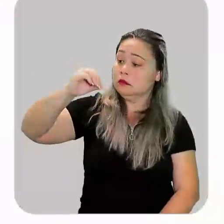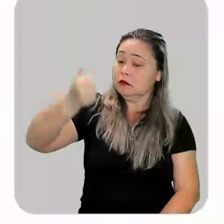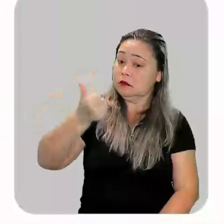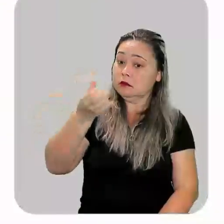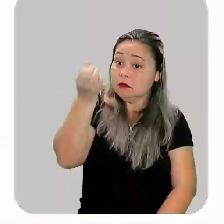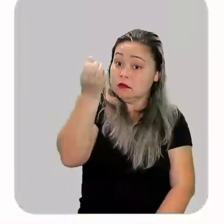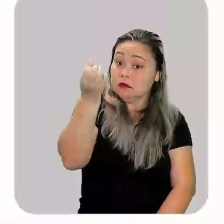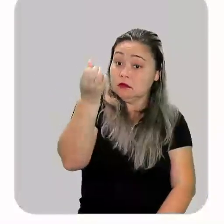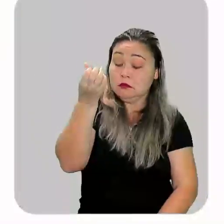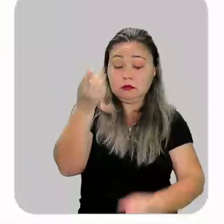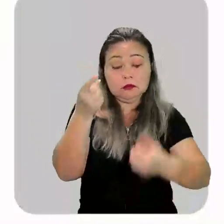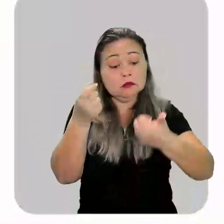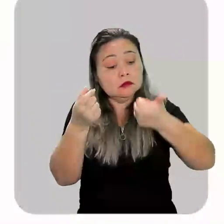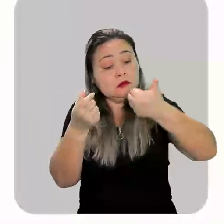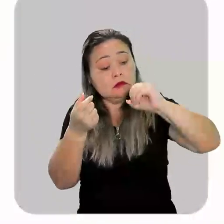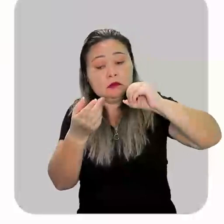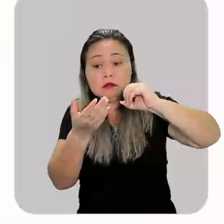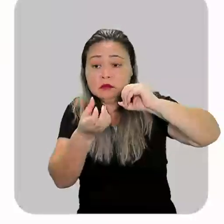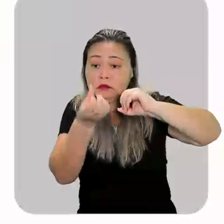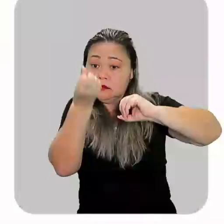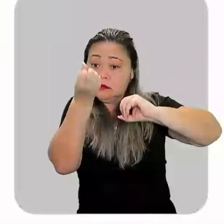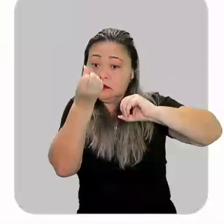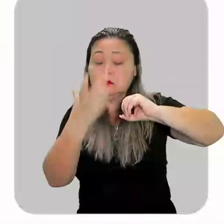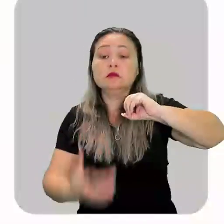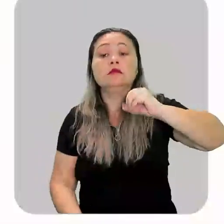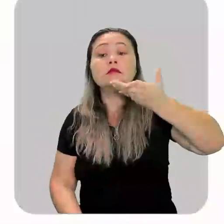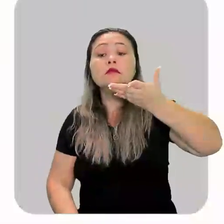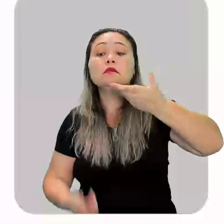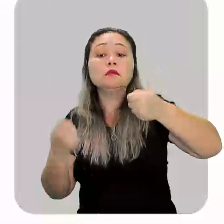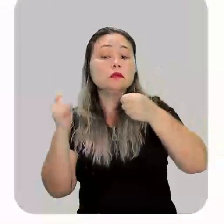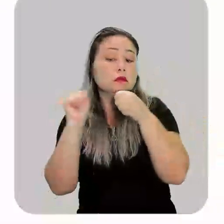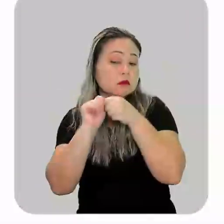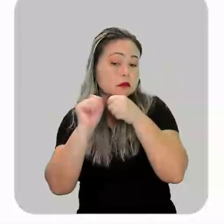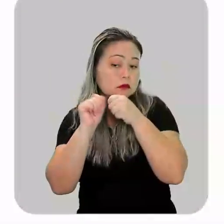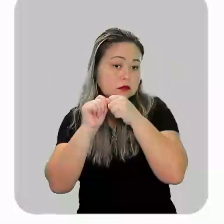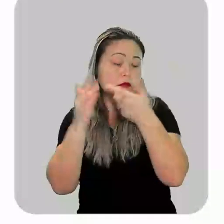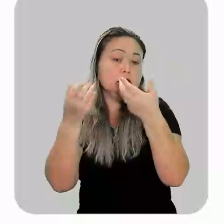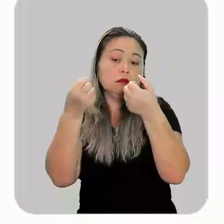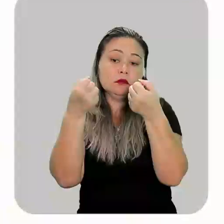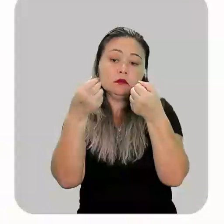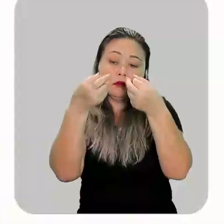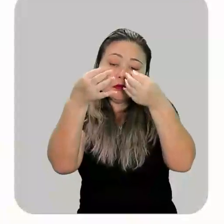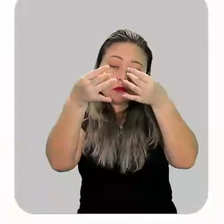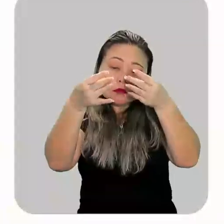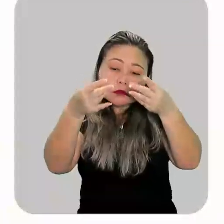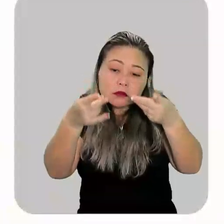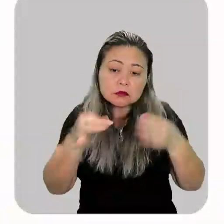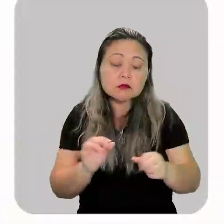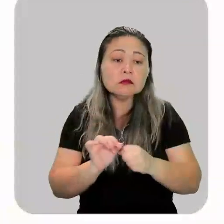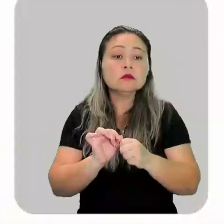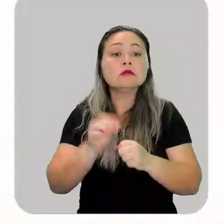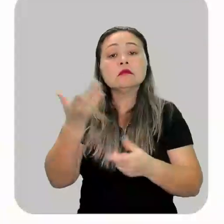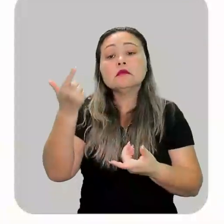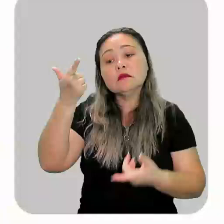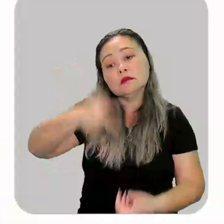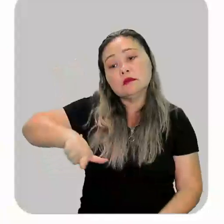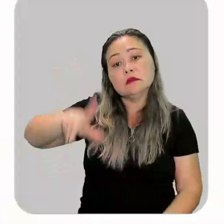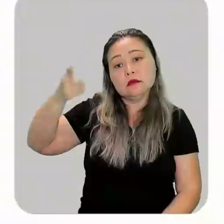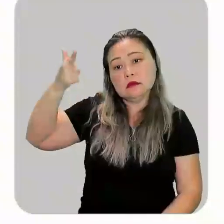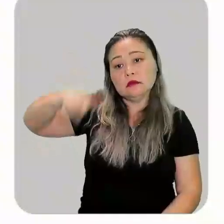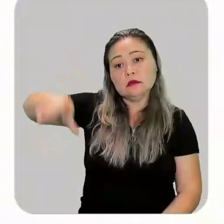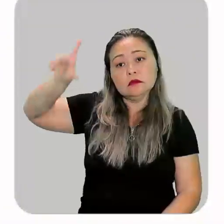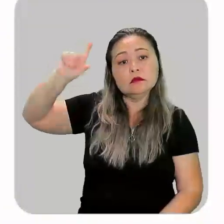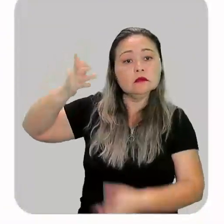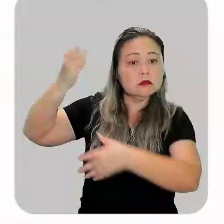com potência de base 10, né? Então a gente precisa fazer esses detalhezinhos aí. Vamos ver agora. Aí eu repeti a pergunta, tá? A